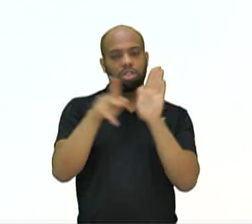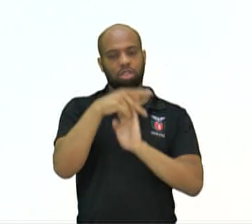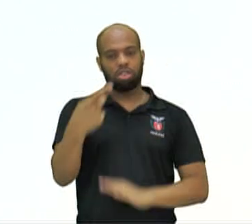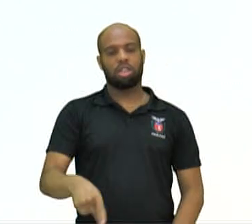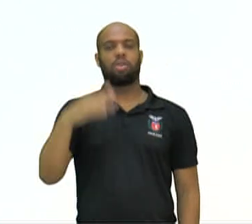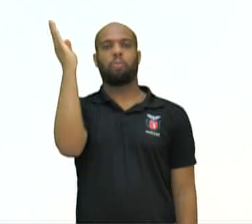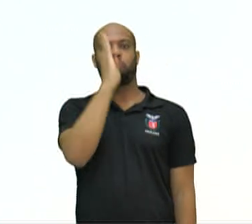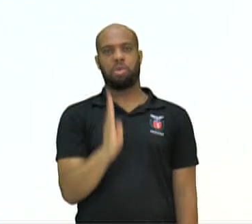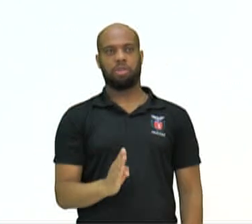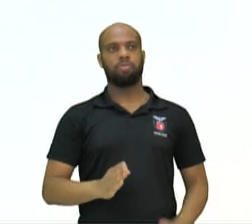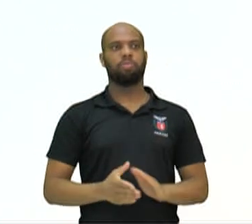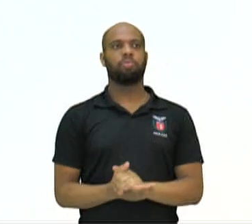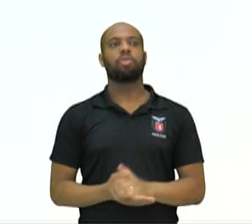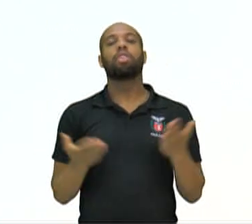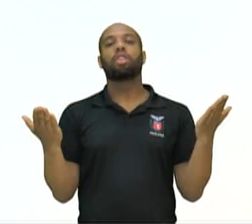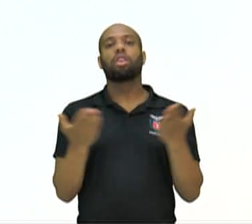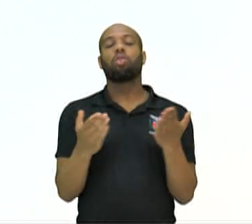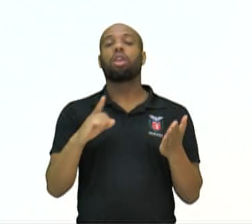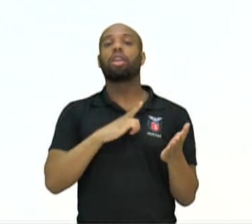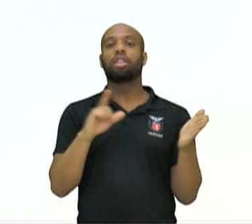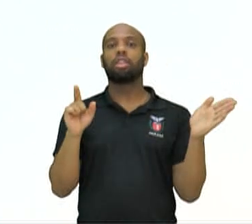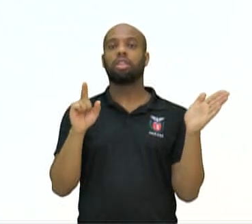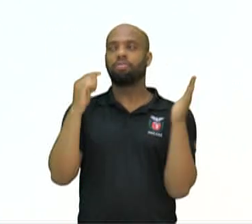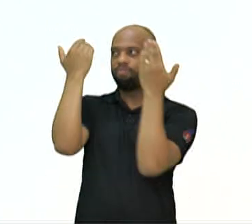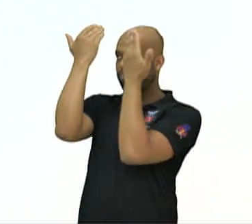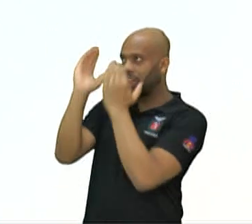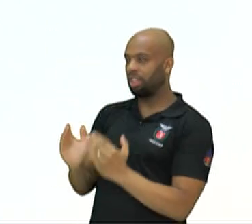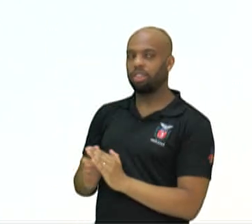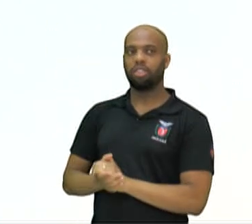país. Vamos lá então para a análise.